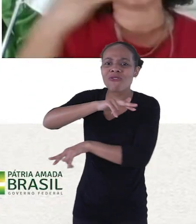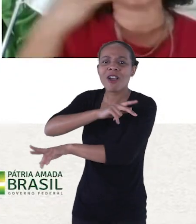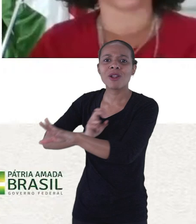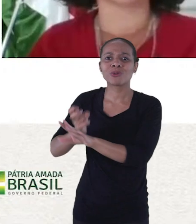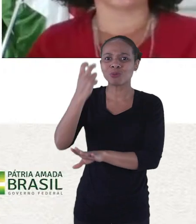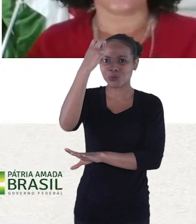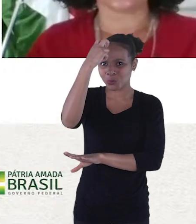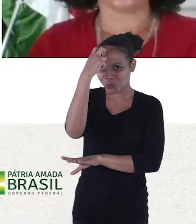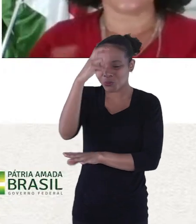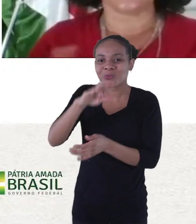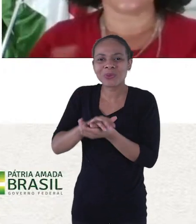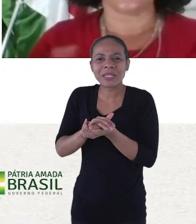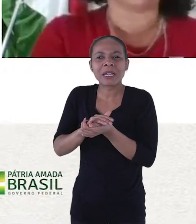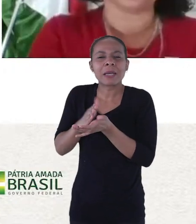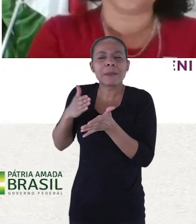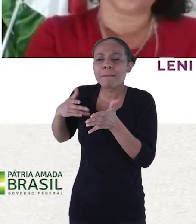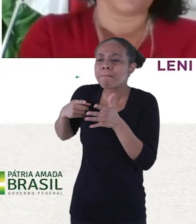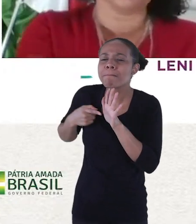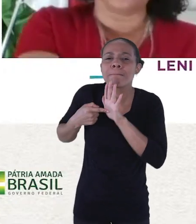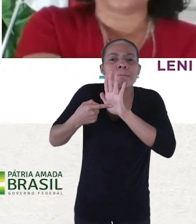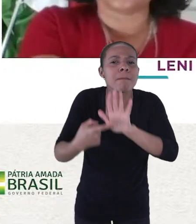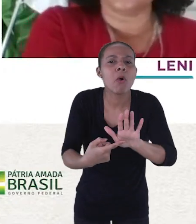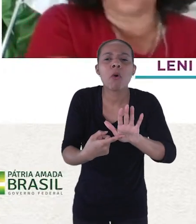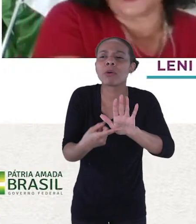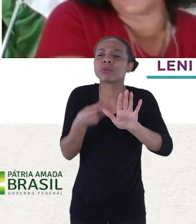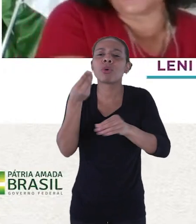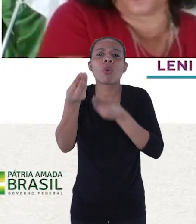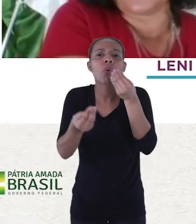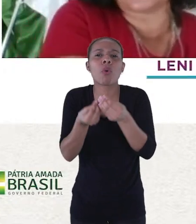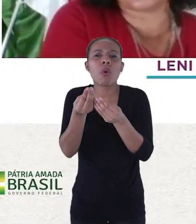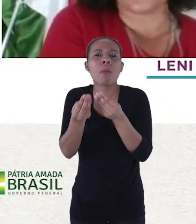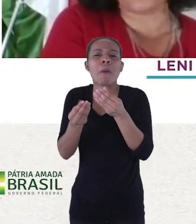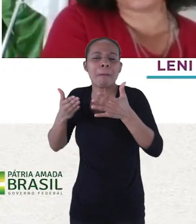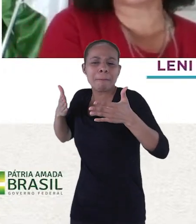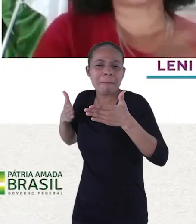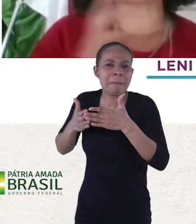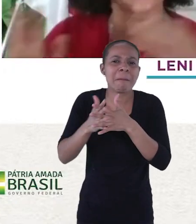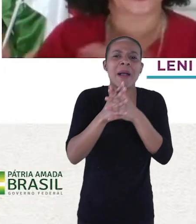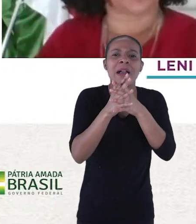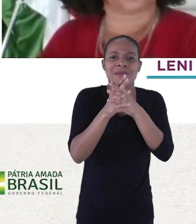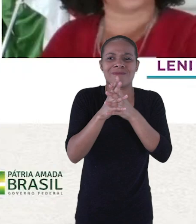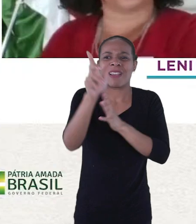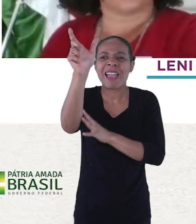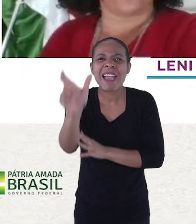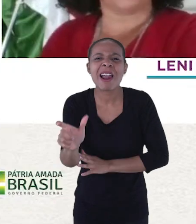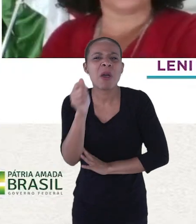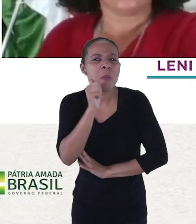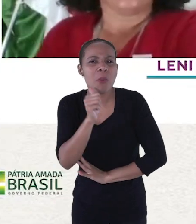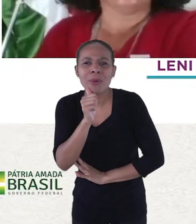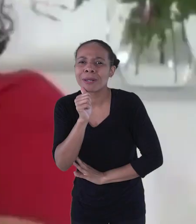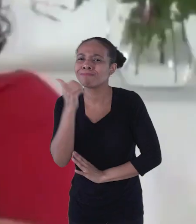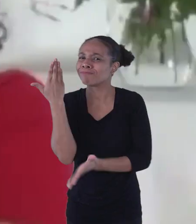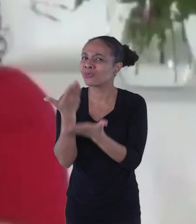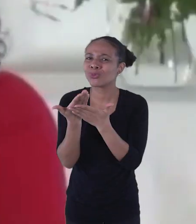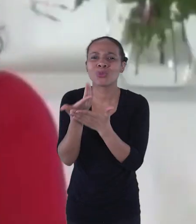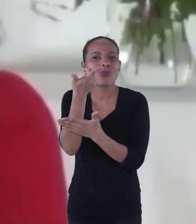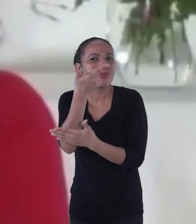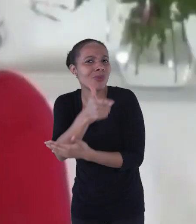está atravessando uma fronteira, que é a fronteira de uma mulher que não tem escolarização, mas que consegue produzir uma